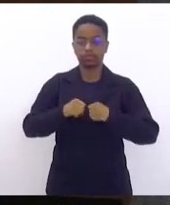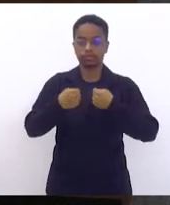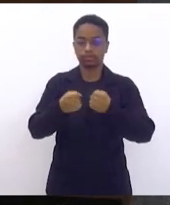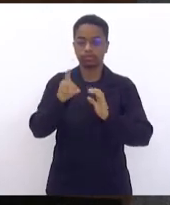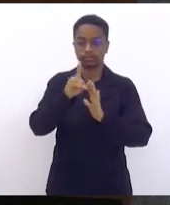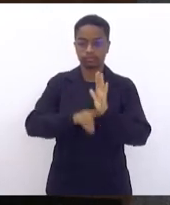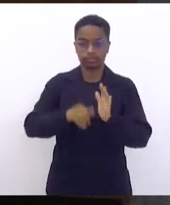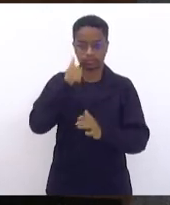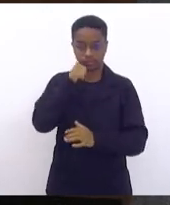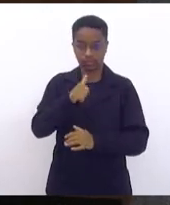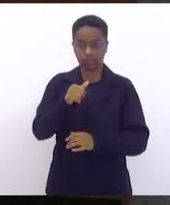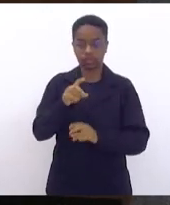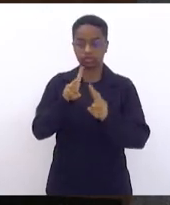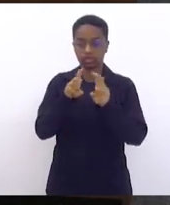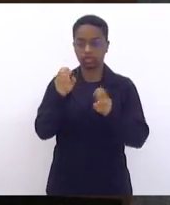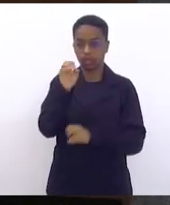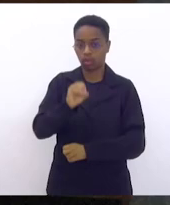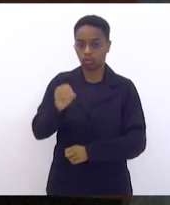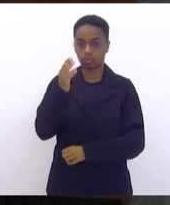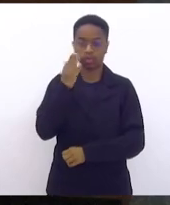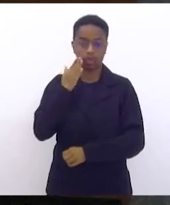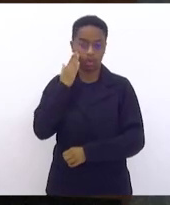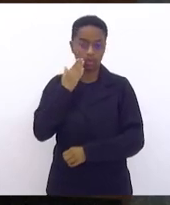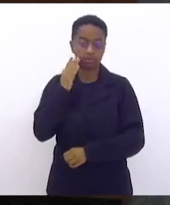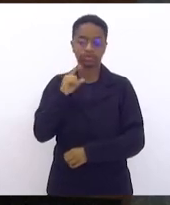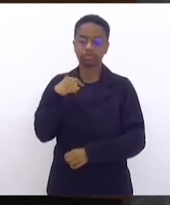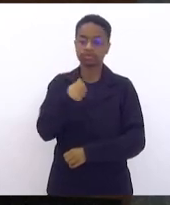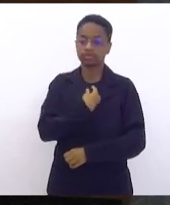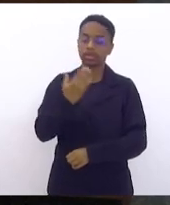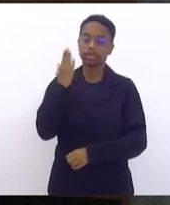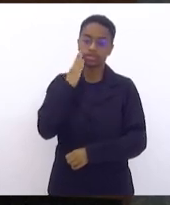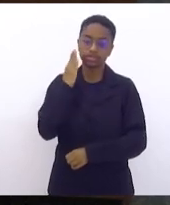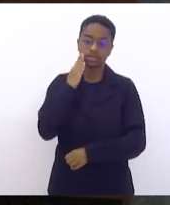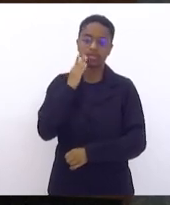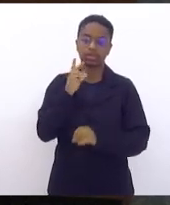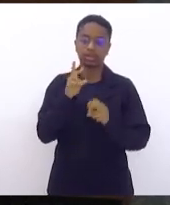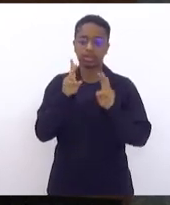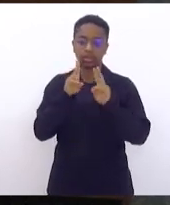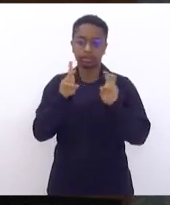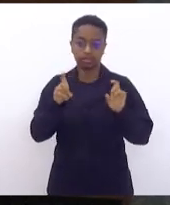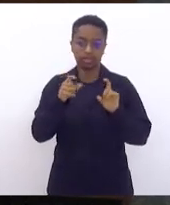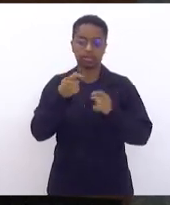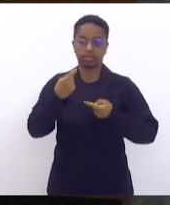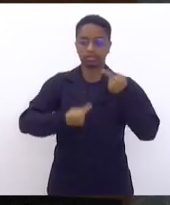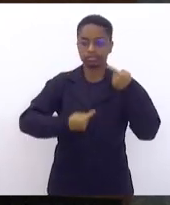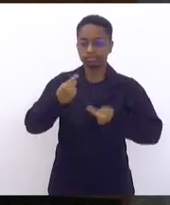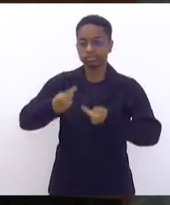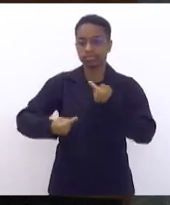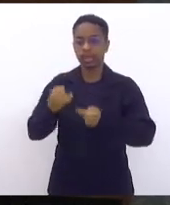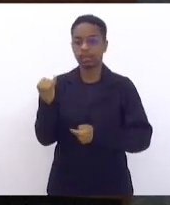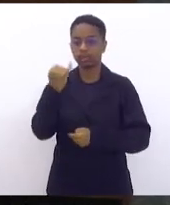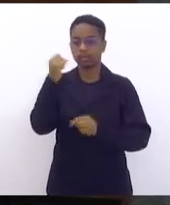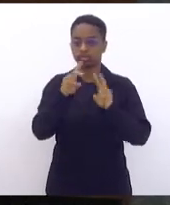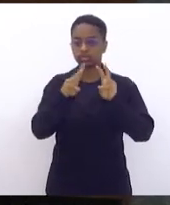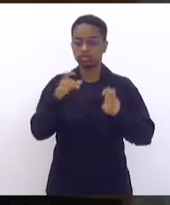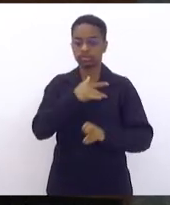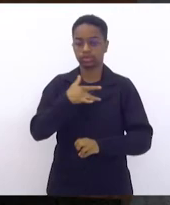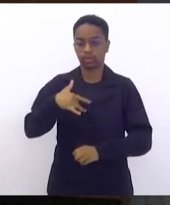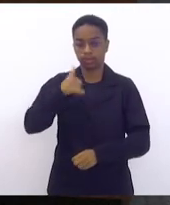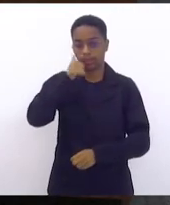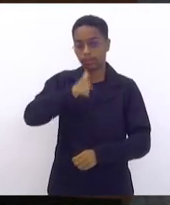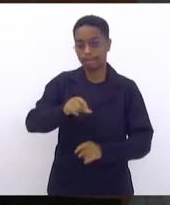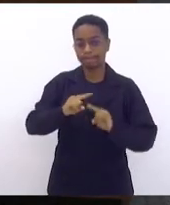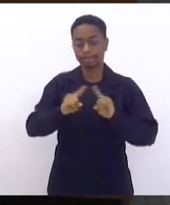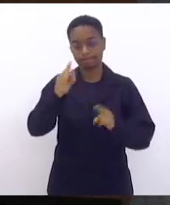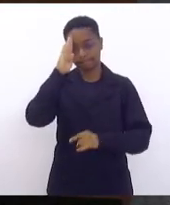gente sabe que o Outubro Rosa ele vem trazer debates importantes com relação à saúde da mulher, mas,